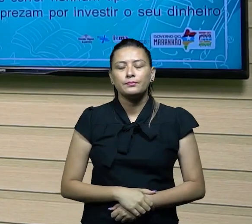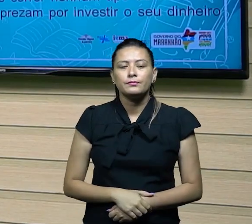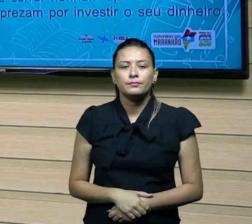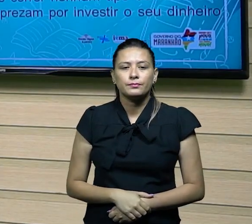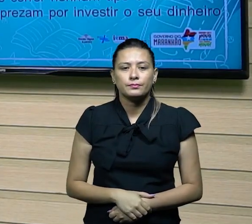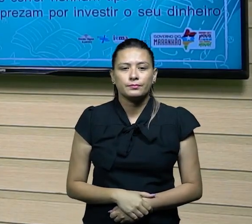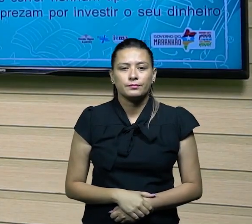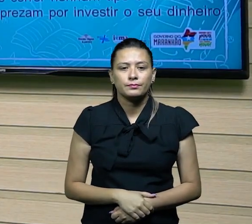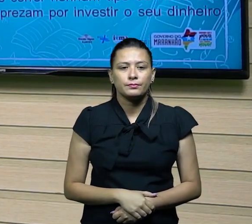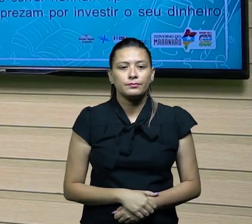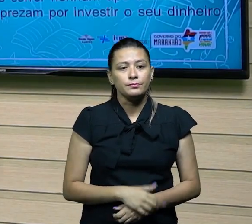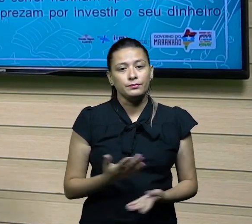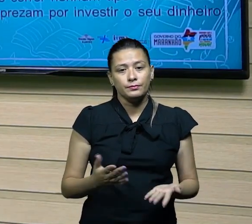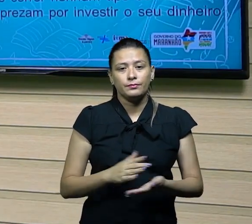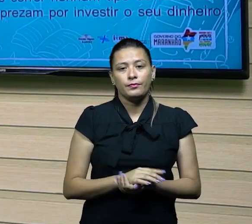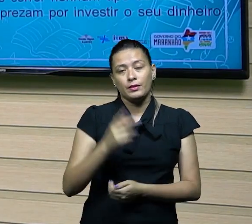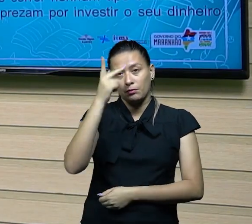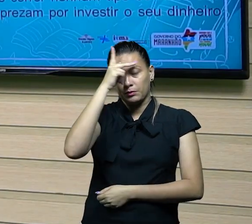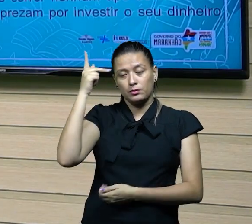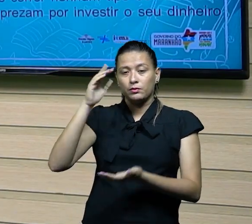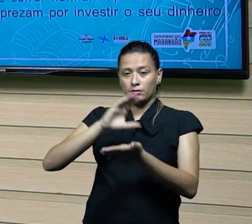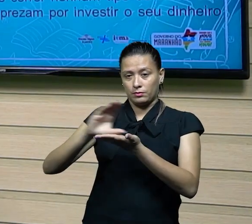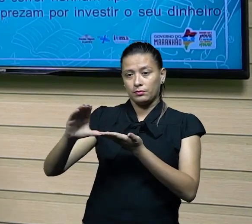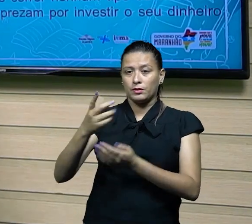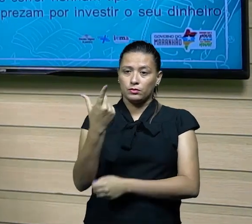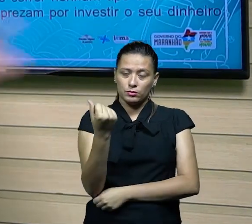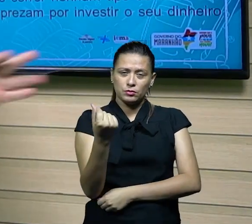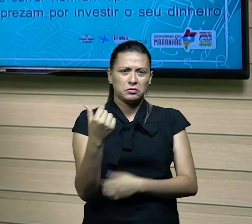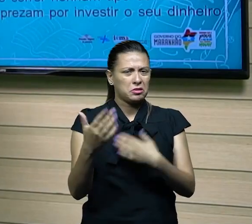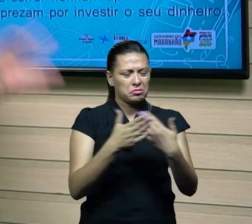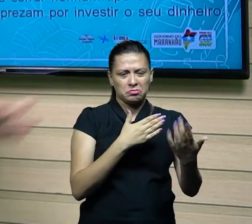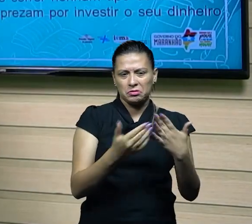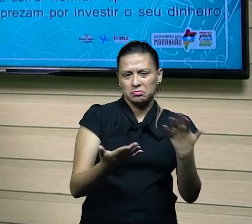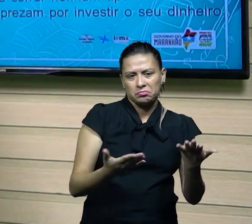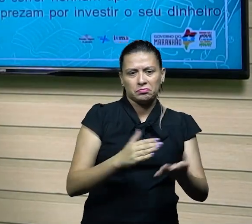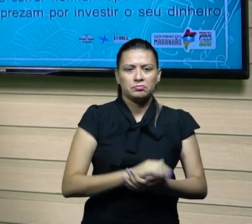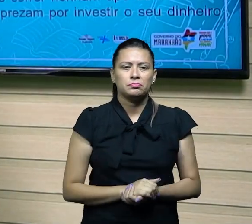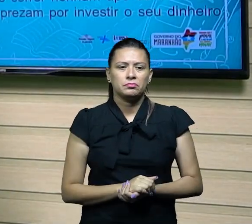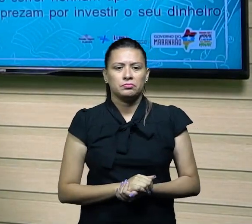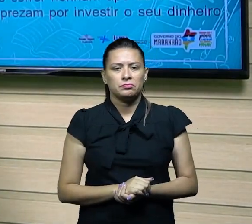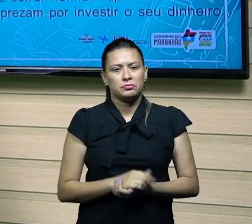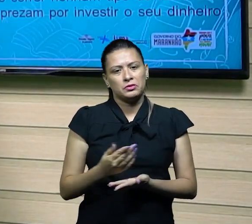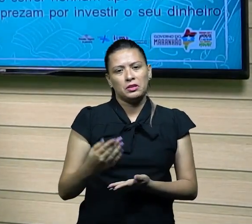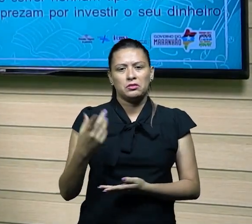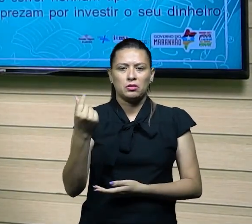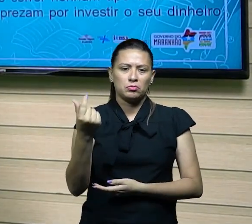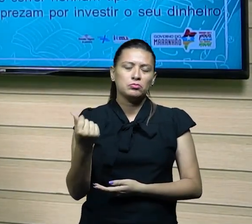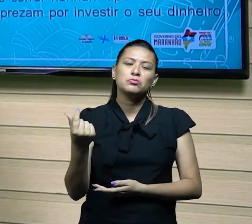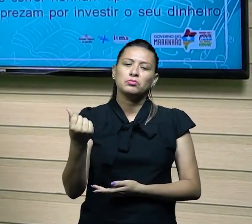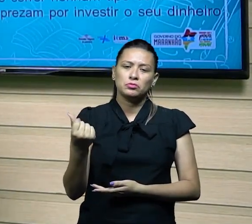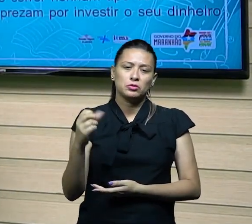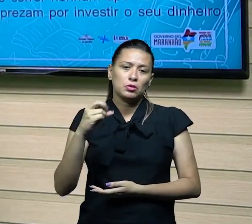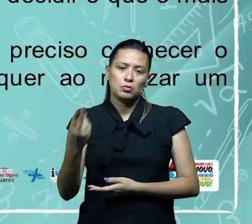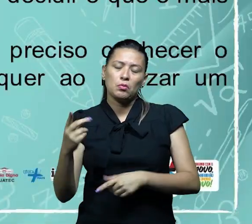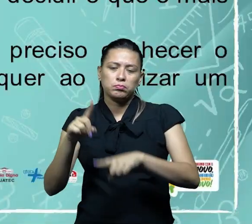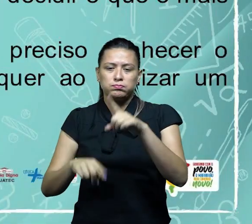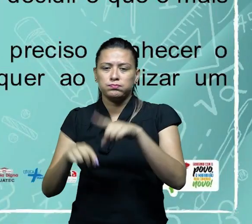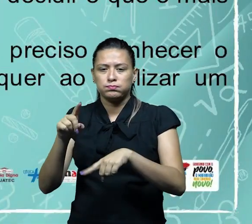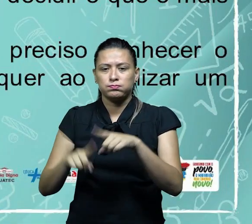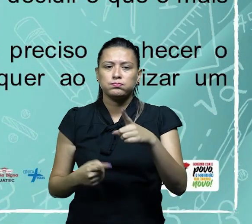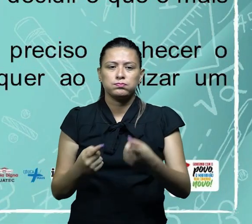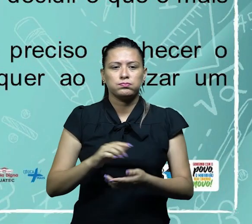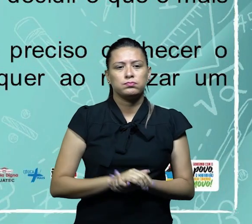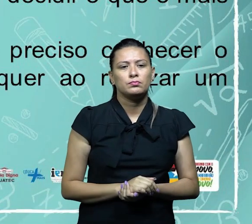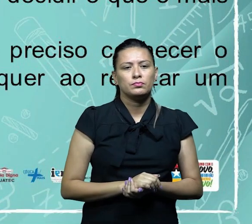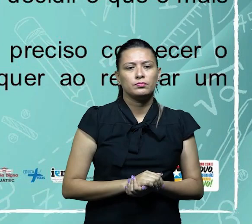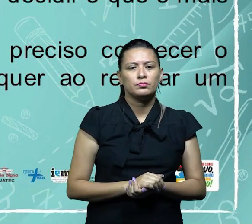aplicação financeira ou um bem, ou seja, eu estou aplicando financeiro na bolsa de valores, fiz essa aplicação financeira, ou adquirir um imóvel, adquirir um bem, tá? Então,